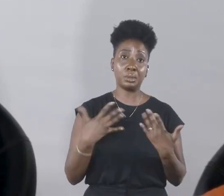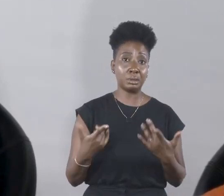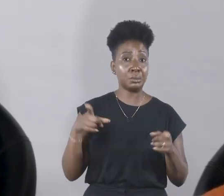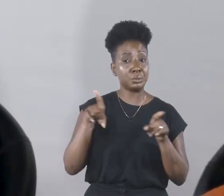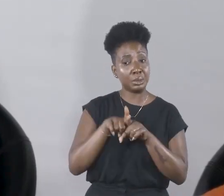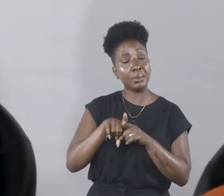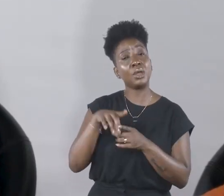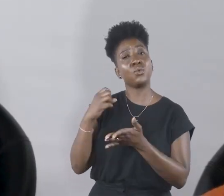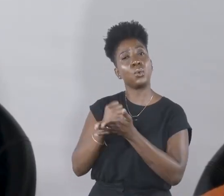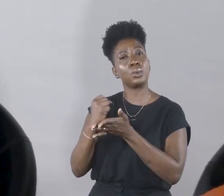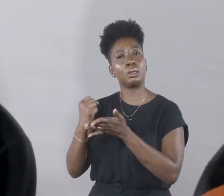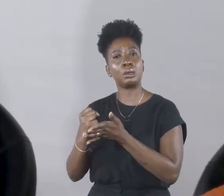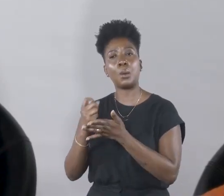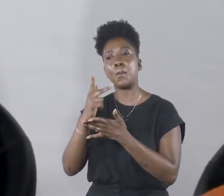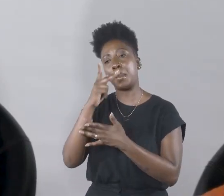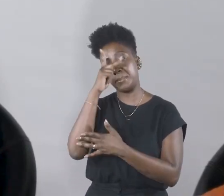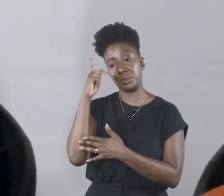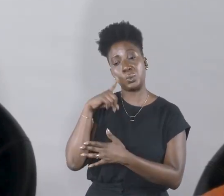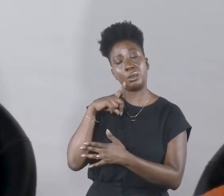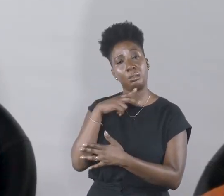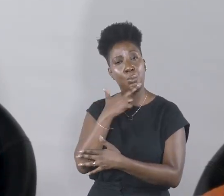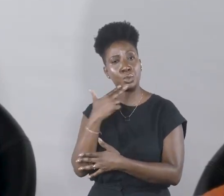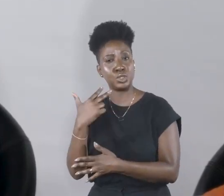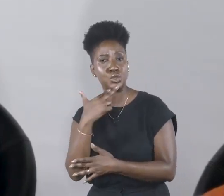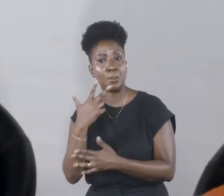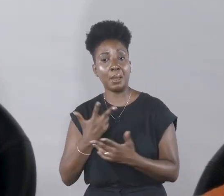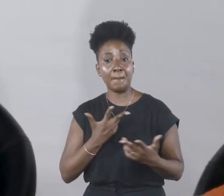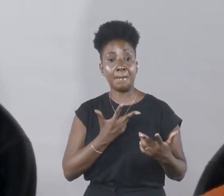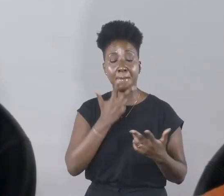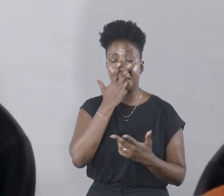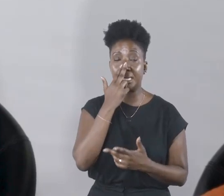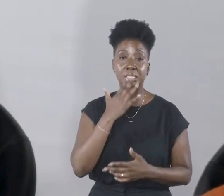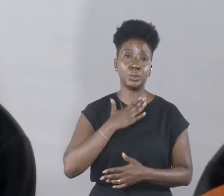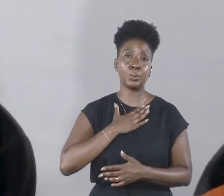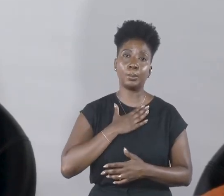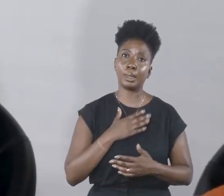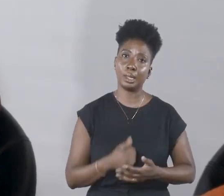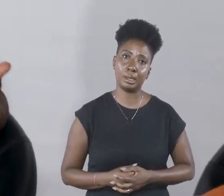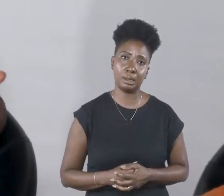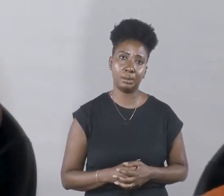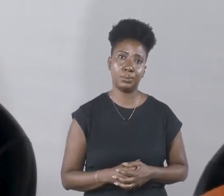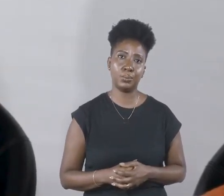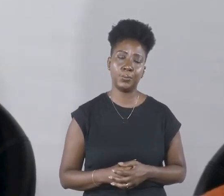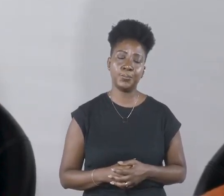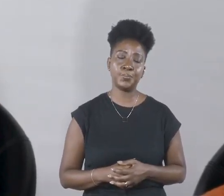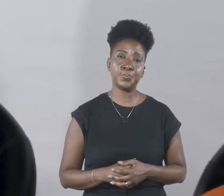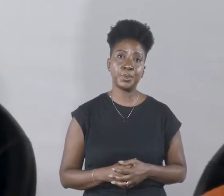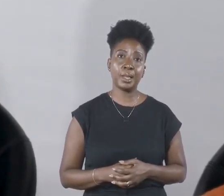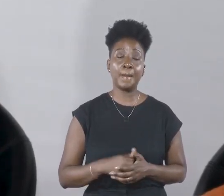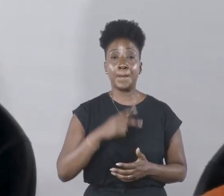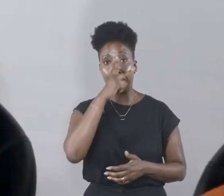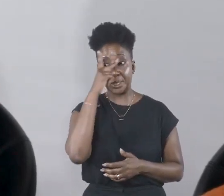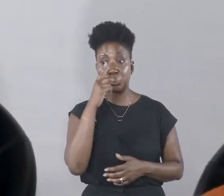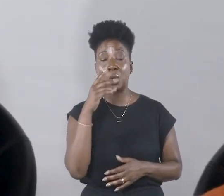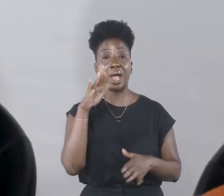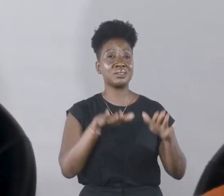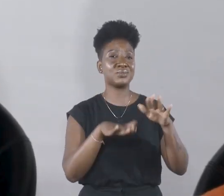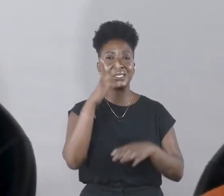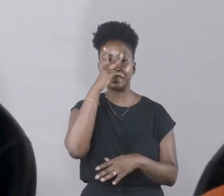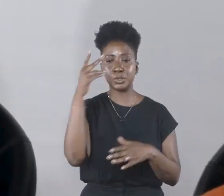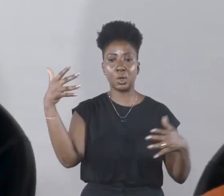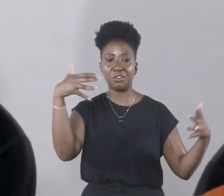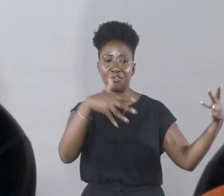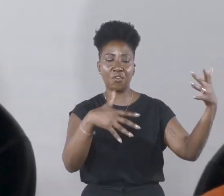entender também, estou contratando uma pessoa que fala mais um idioma no meu hotel, no meu restaurante, no meu lugar. Estou com uma